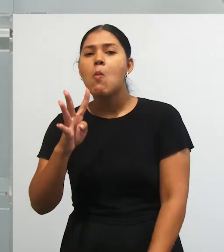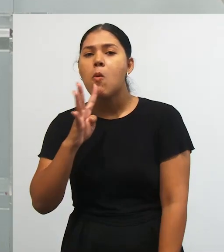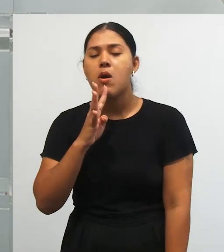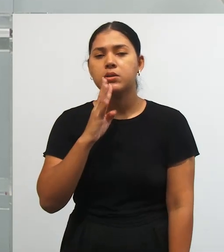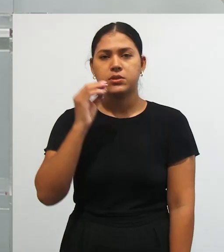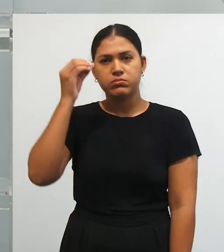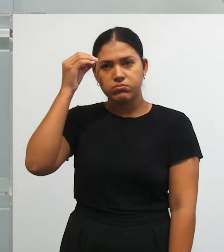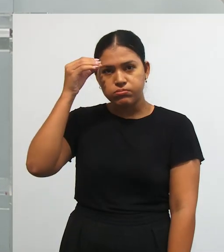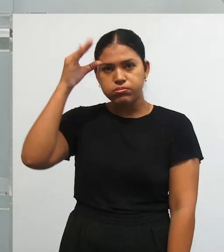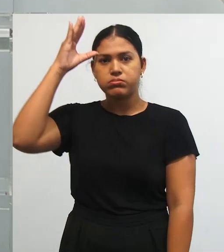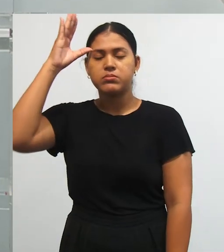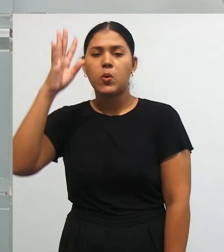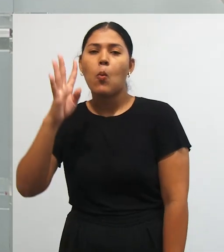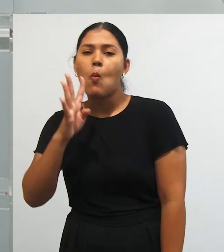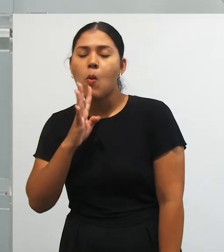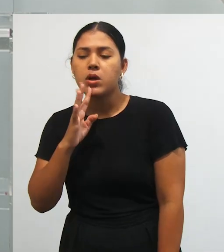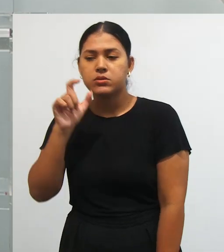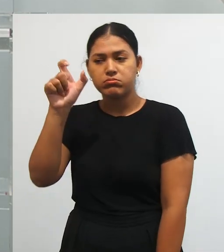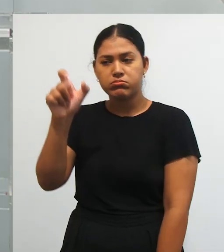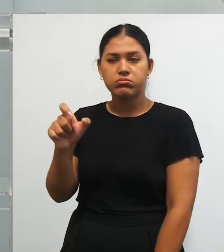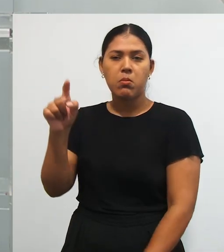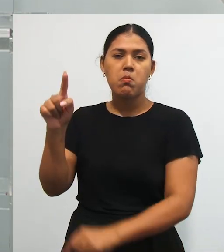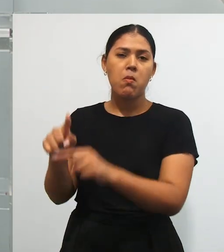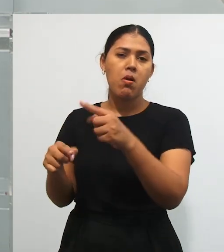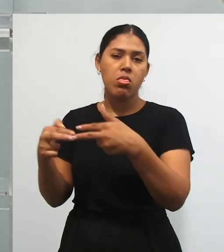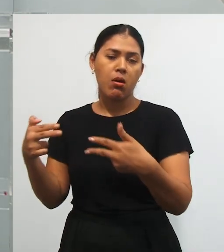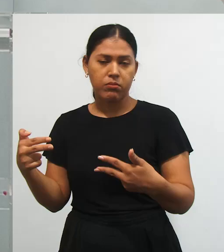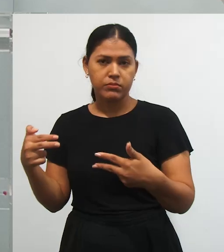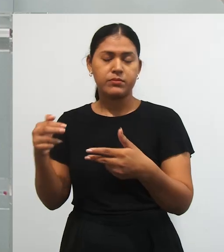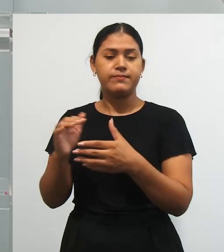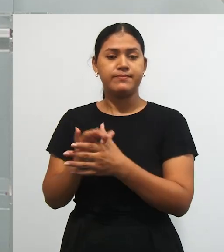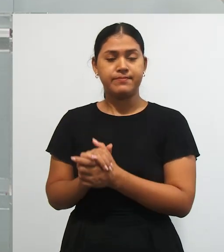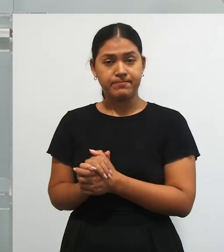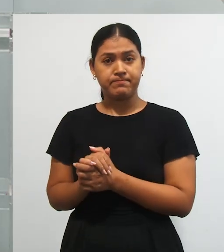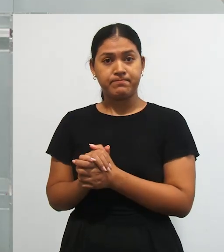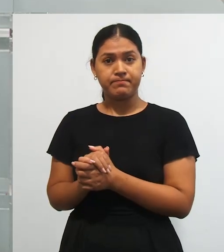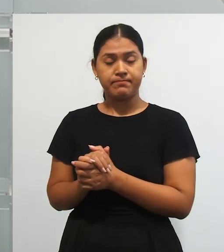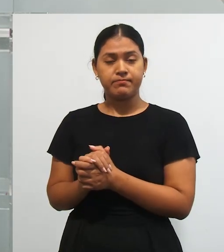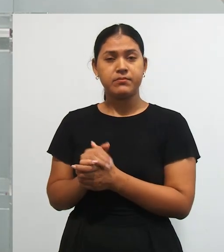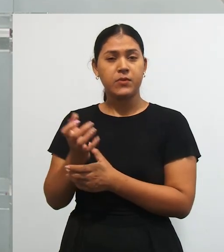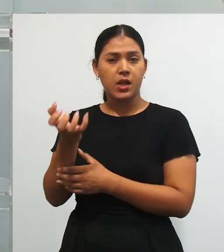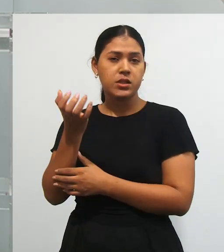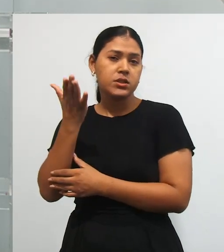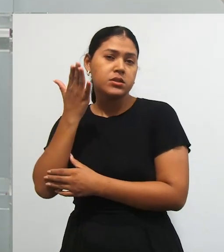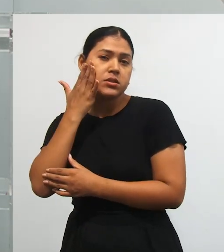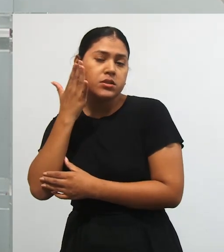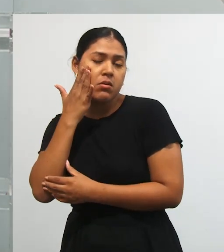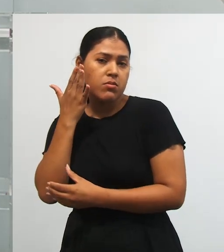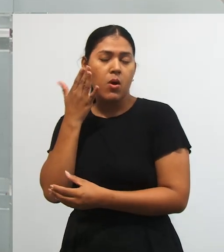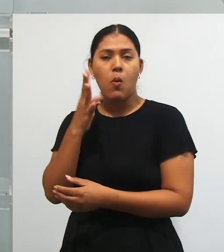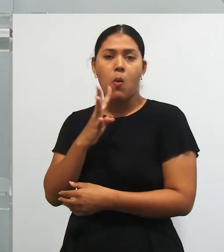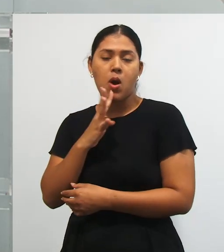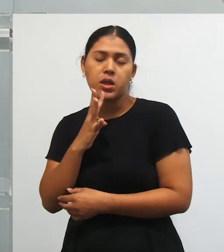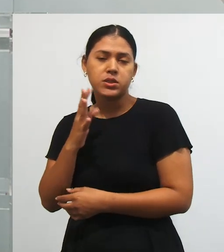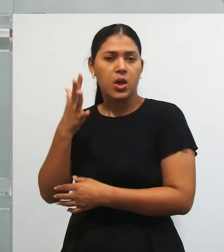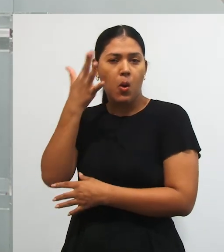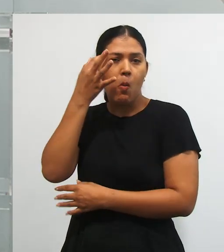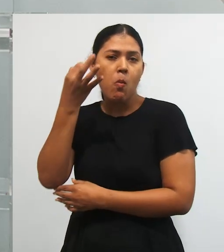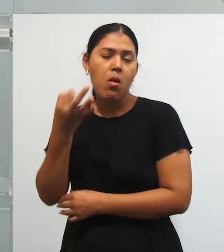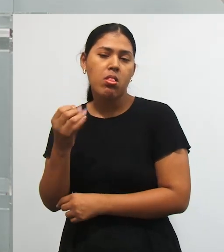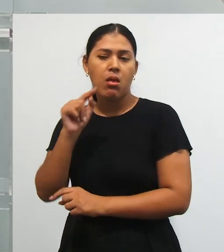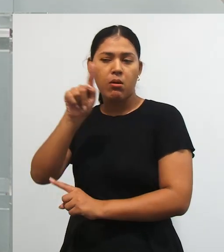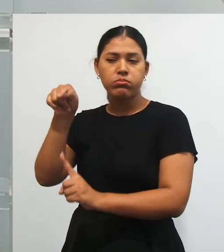você vai conhecer, você vai aprender sobre esse objeto. E aí, para você saber, para você conhecer, para você